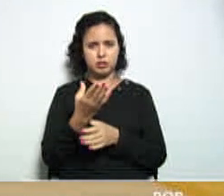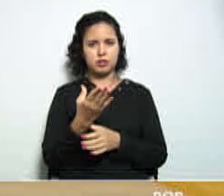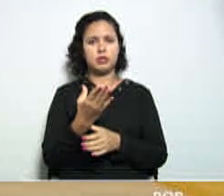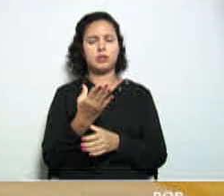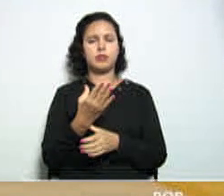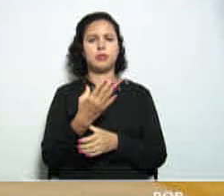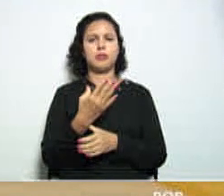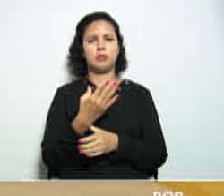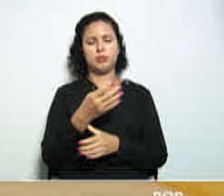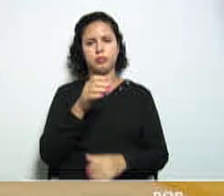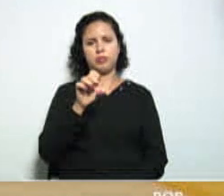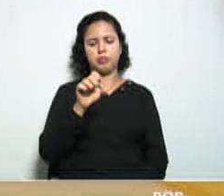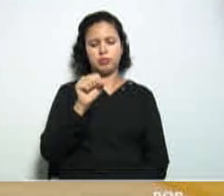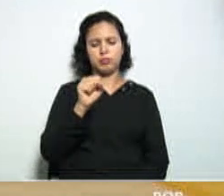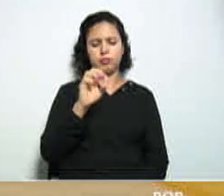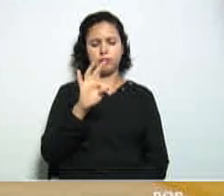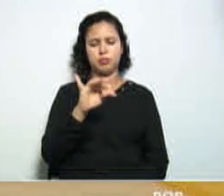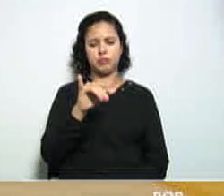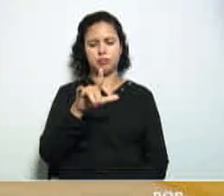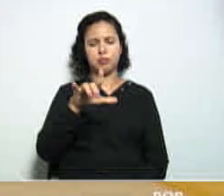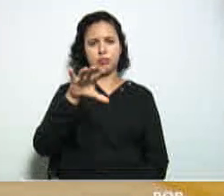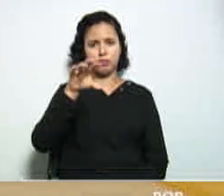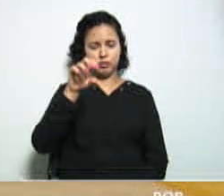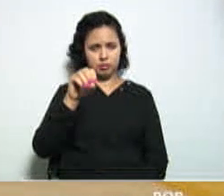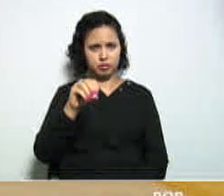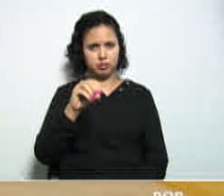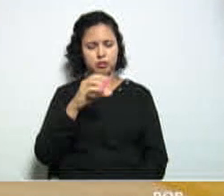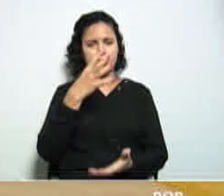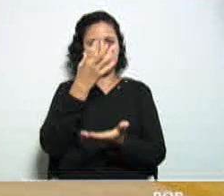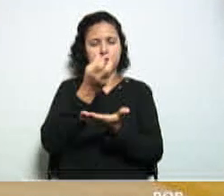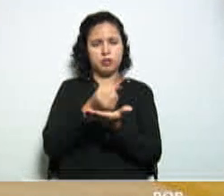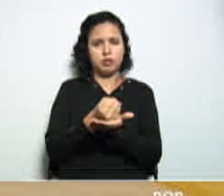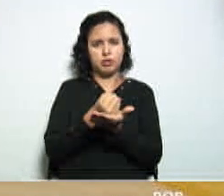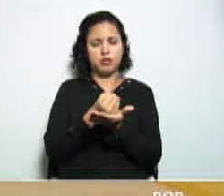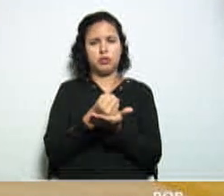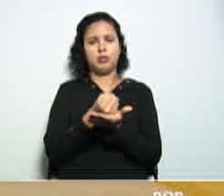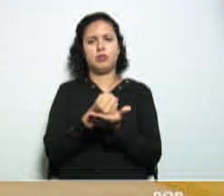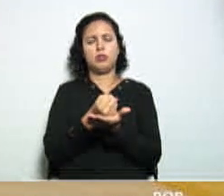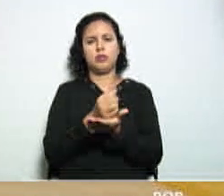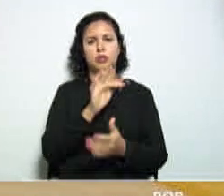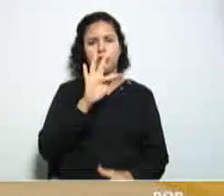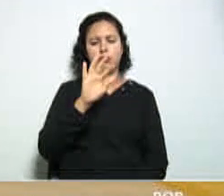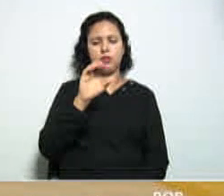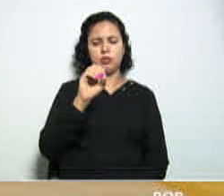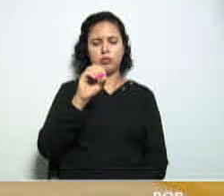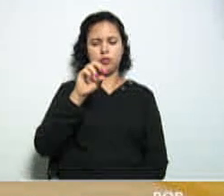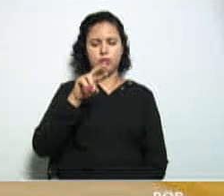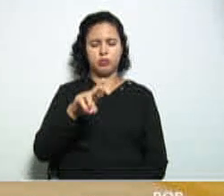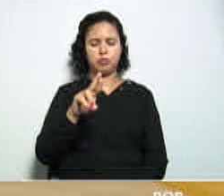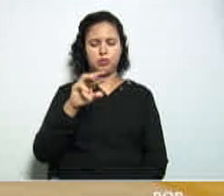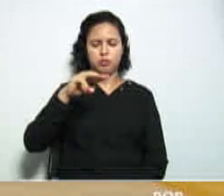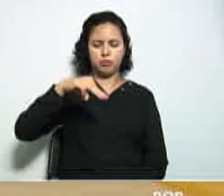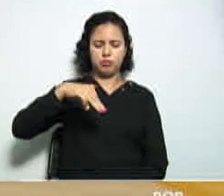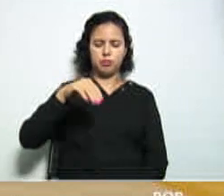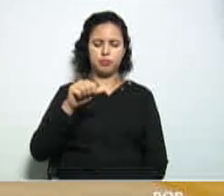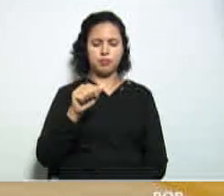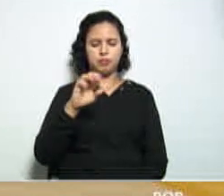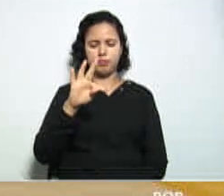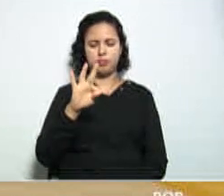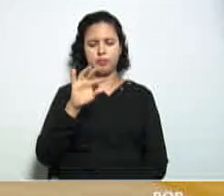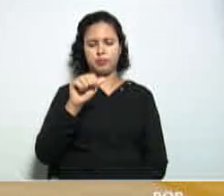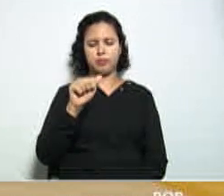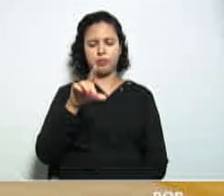estilo. E aí eu salvo esse estilo como formatado. Por exemplo,